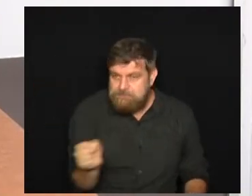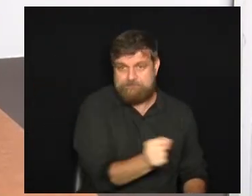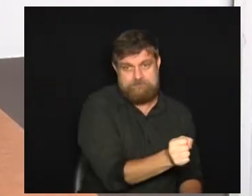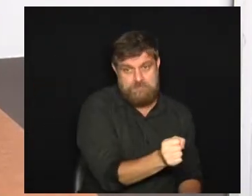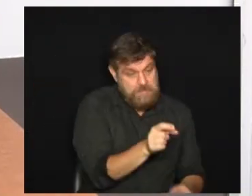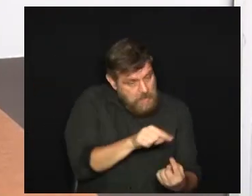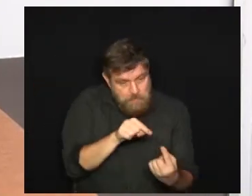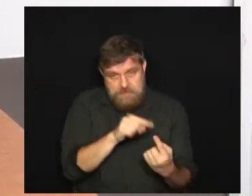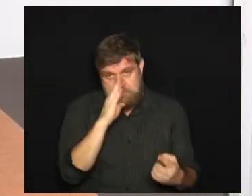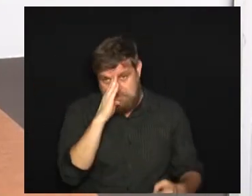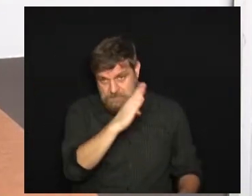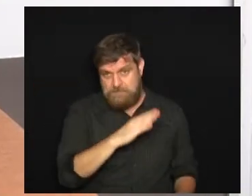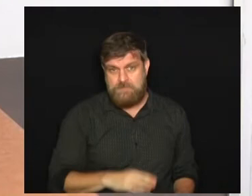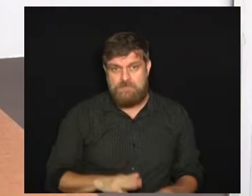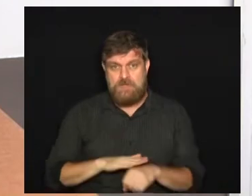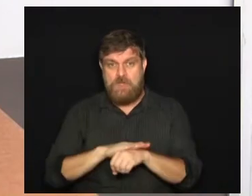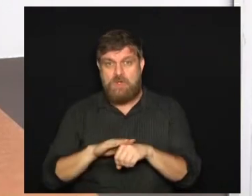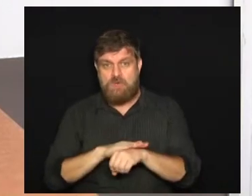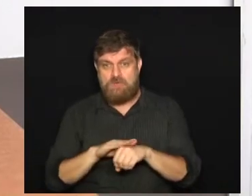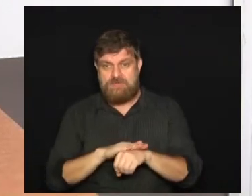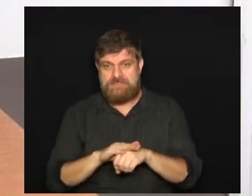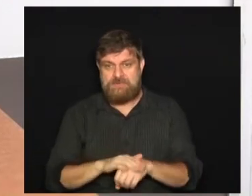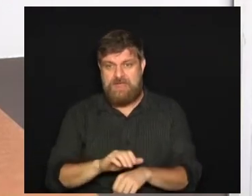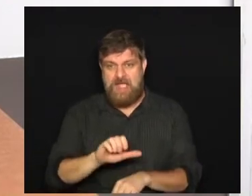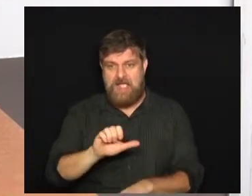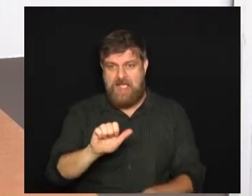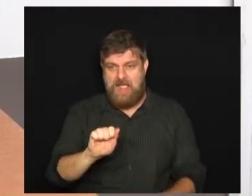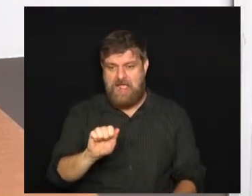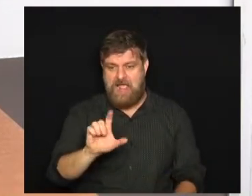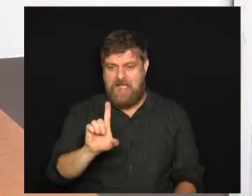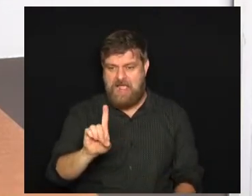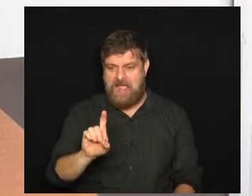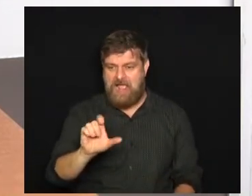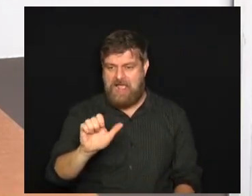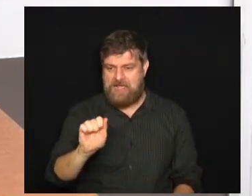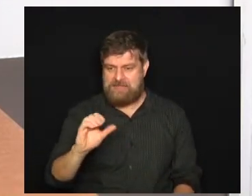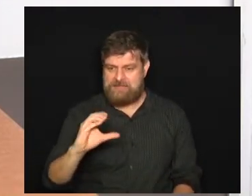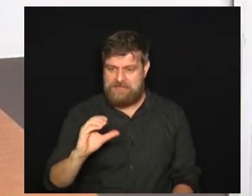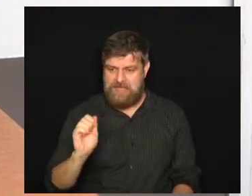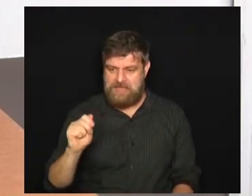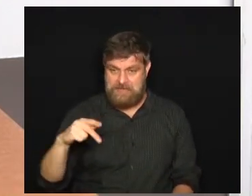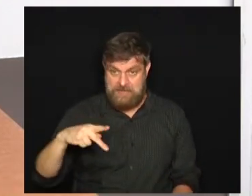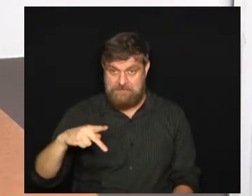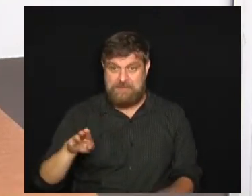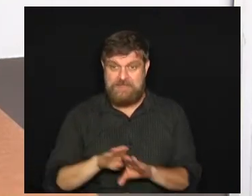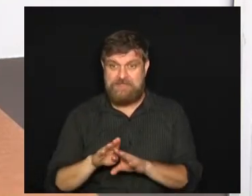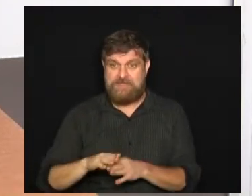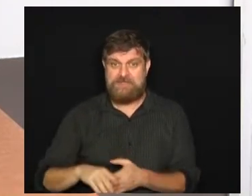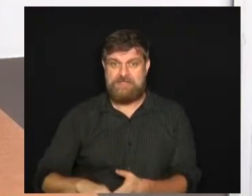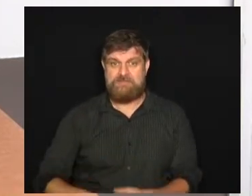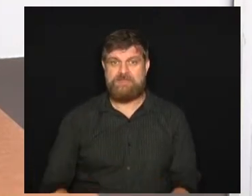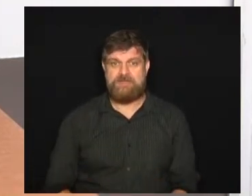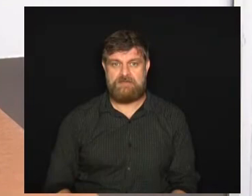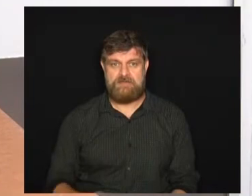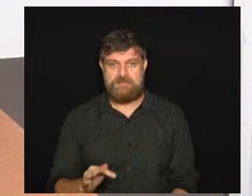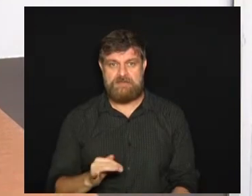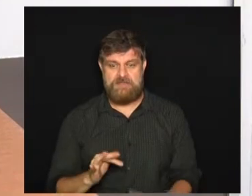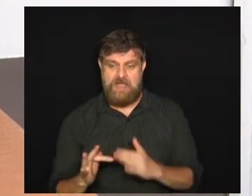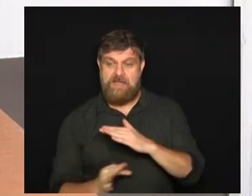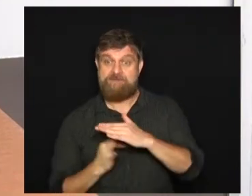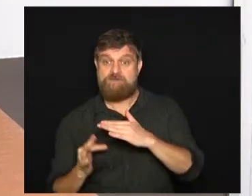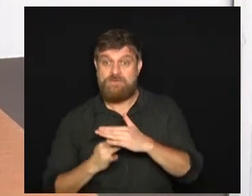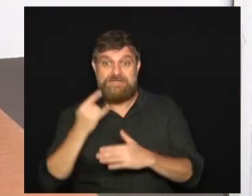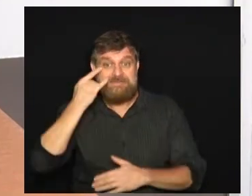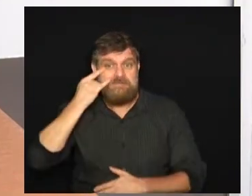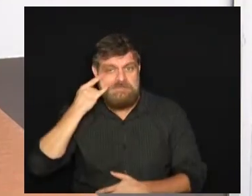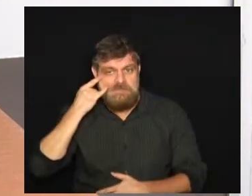tive conversando na ADACAMP, também, inclusive, na Fundação Síndrome de Down e no CESD. Eu não sei se tem mais